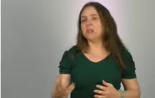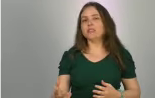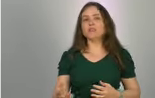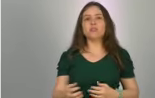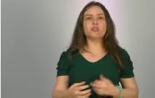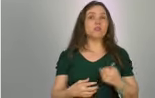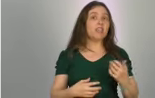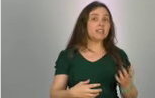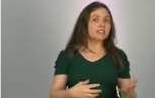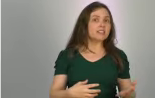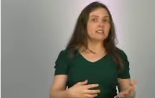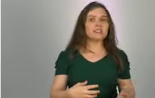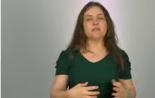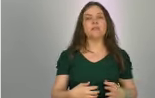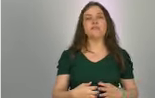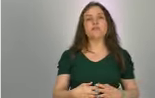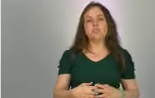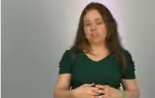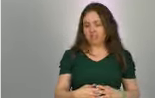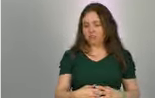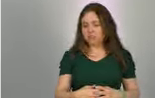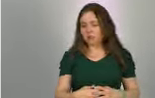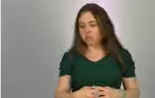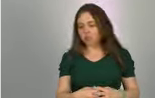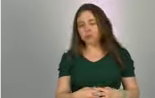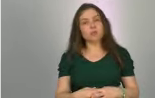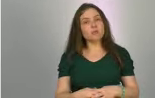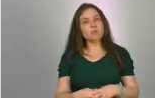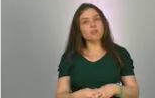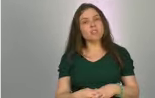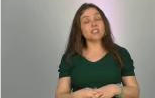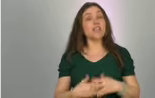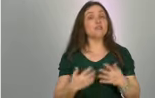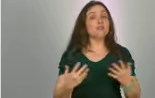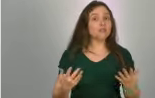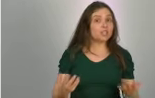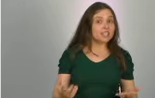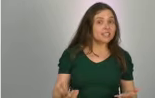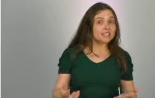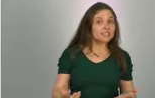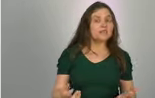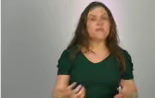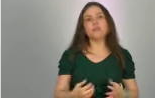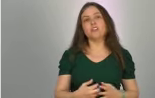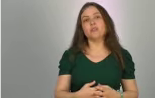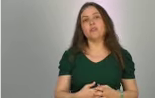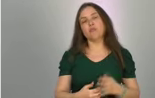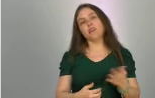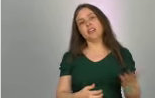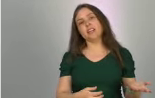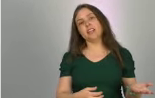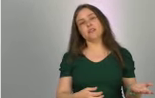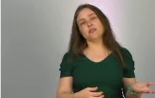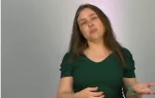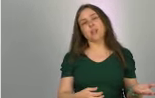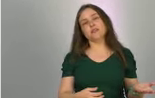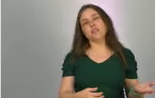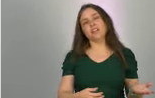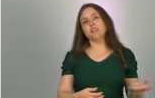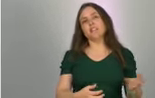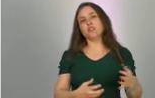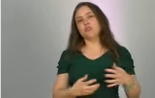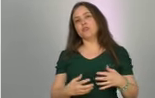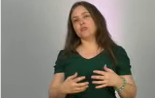estudos ao conhecimento as doenças é nós também já mudamos muito as tecnologias então como eu falei